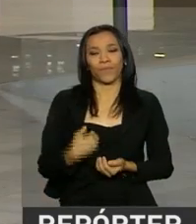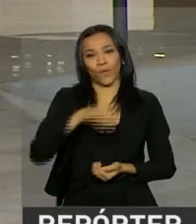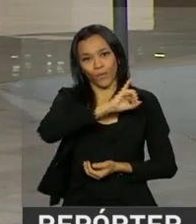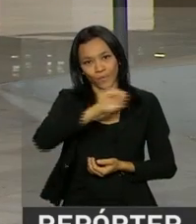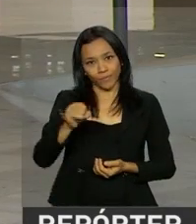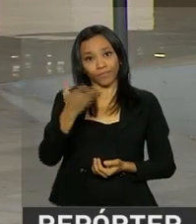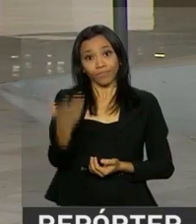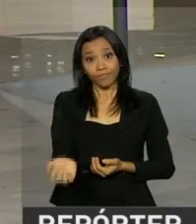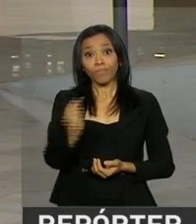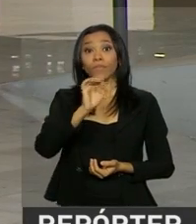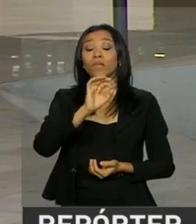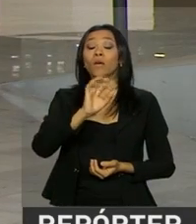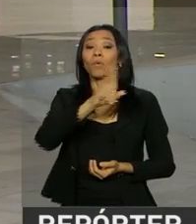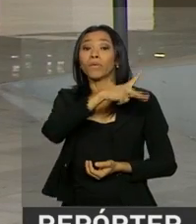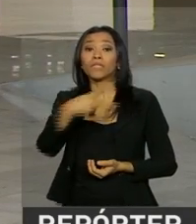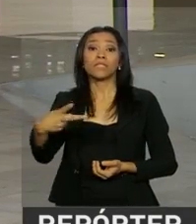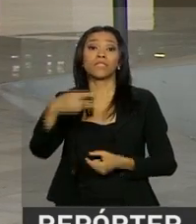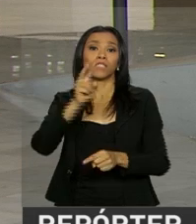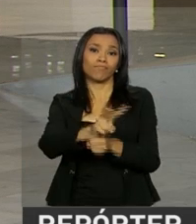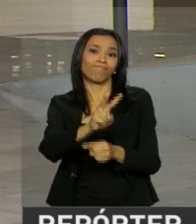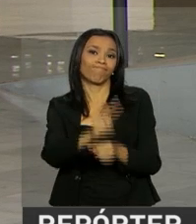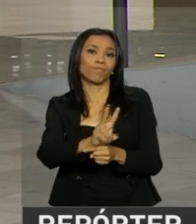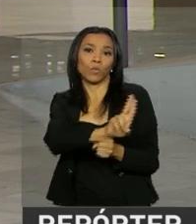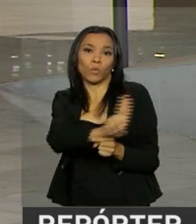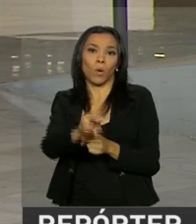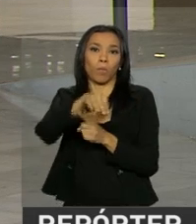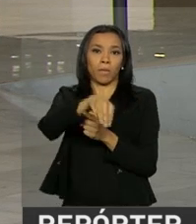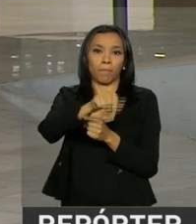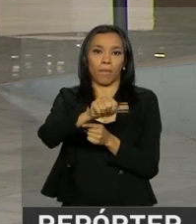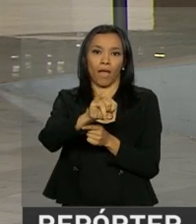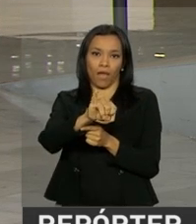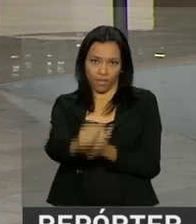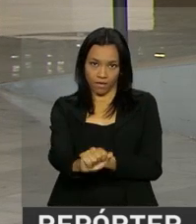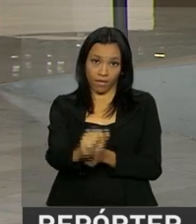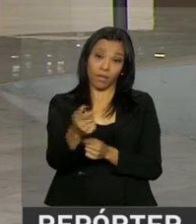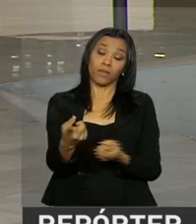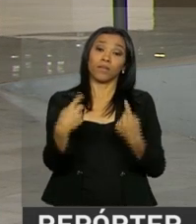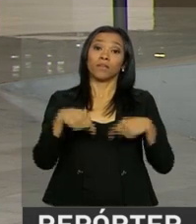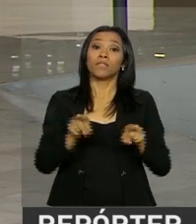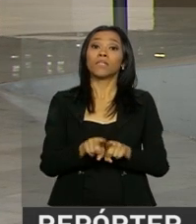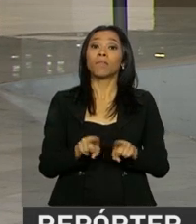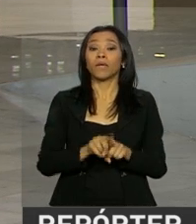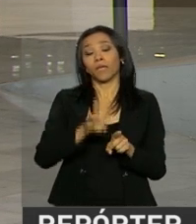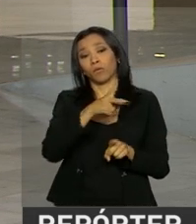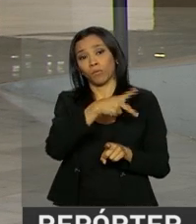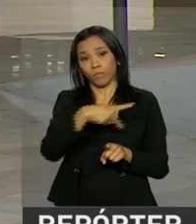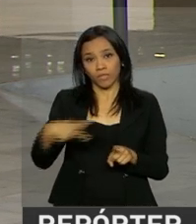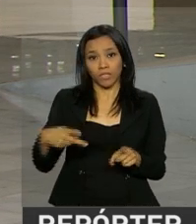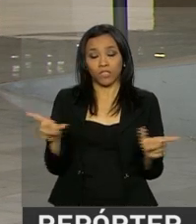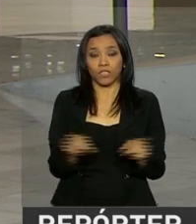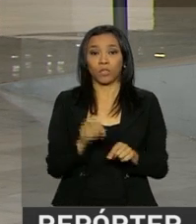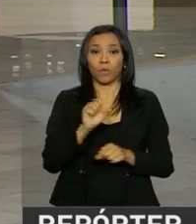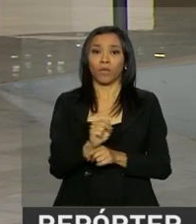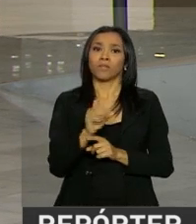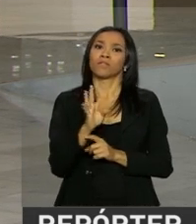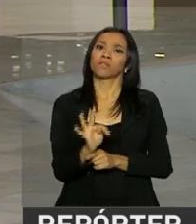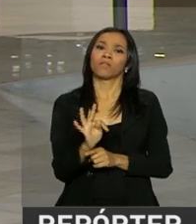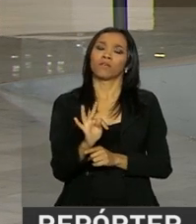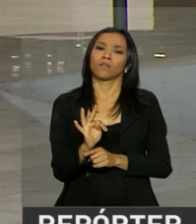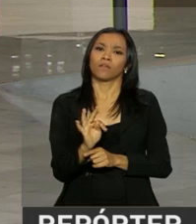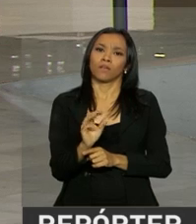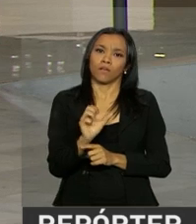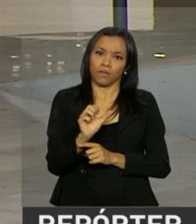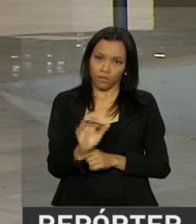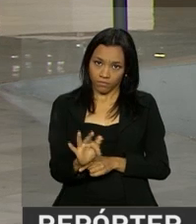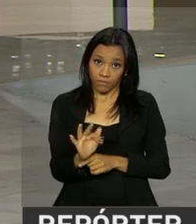presidente interino Rodrigo Maia e o presidente do Supremo Tribunal Federal, Ricardo Lewandowski, participaram dessa cerimônia. Laurita Vaz